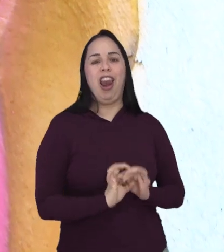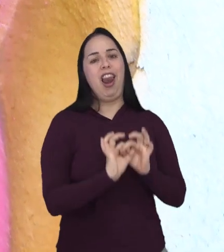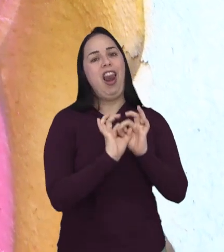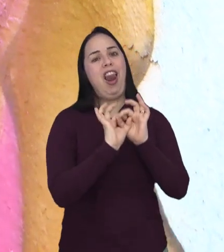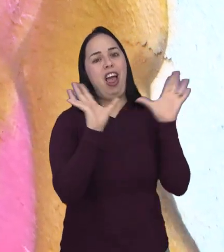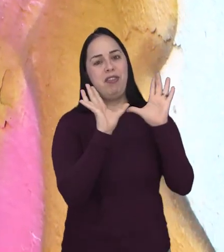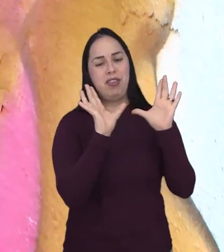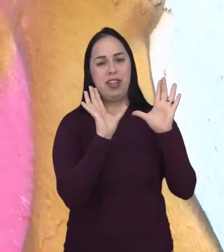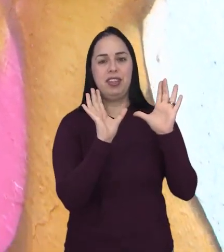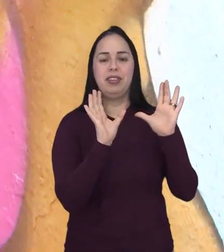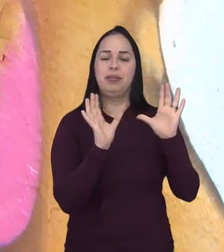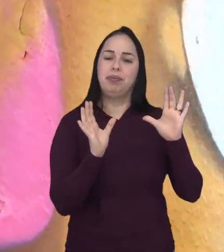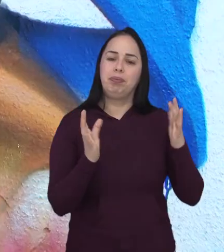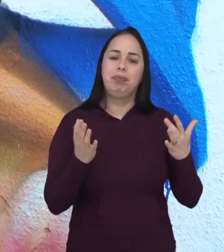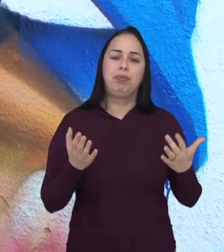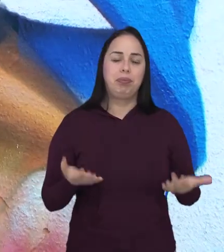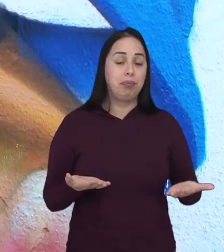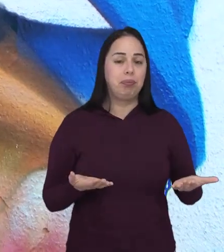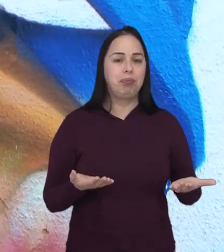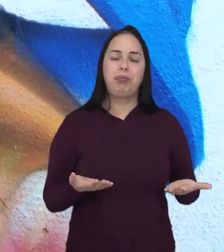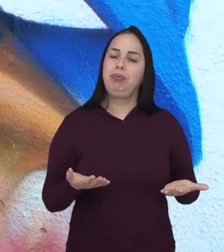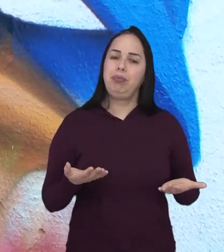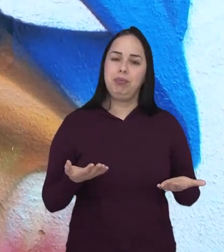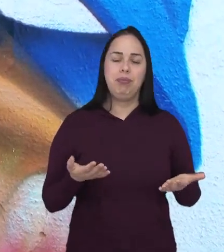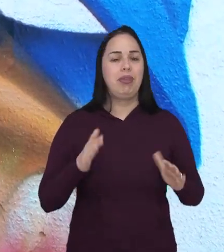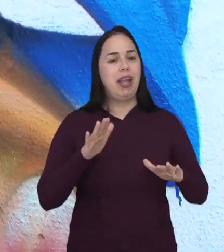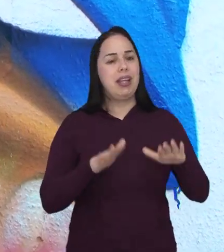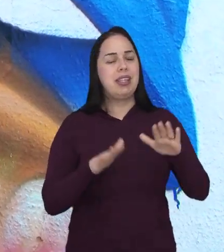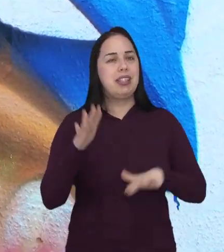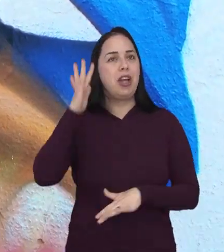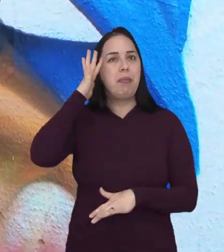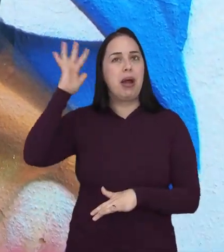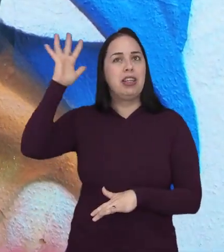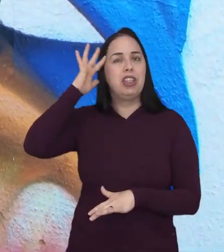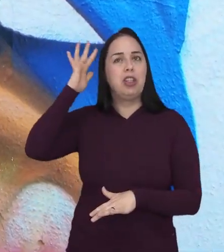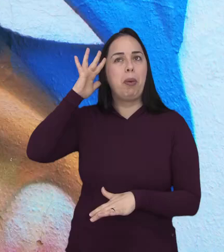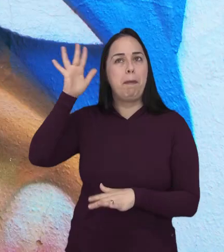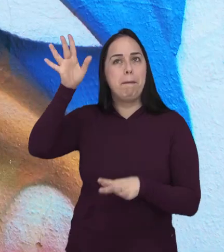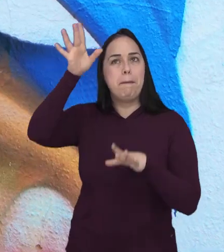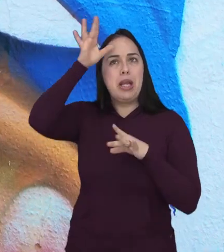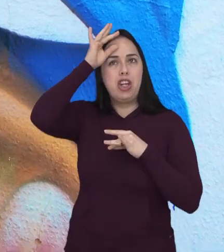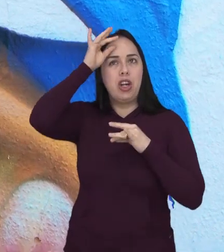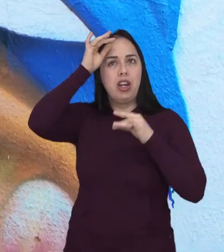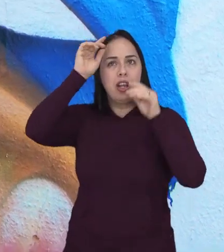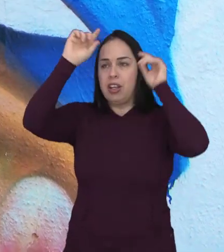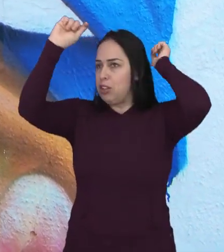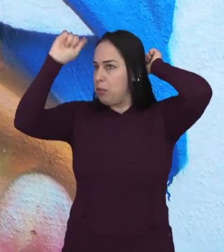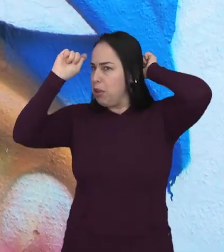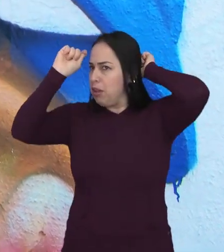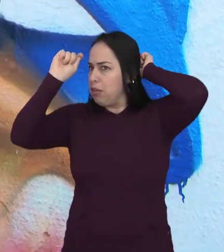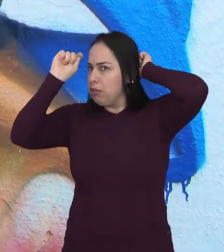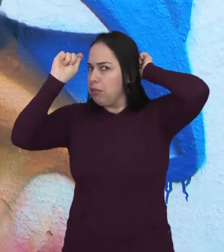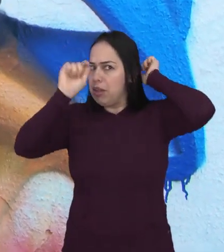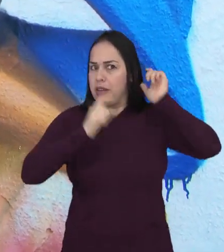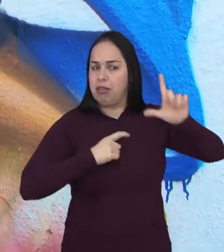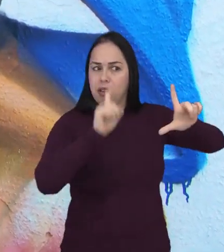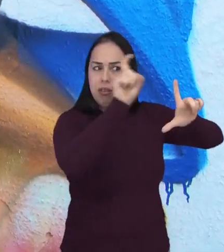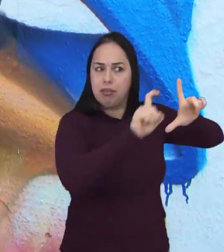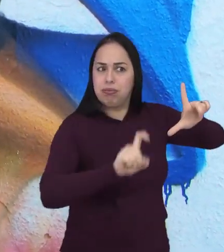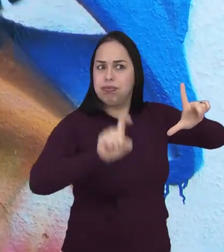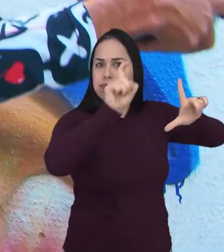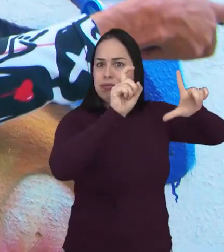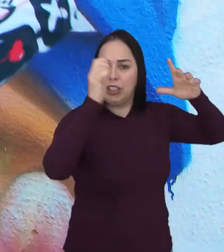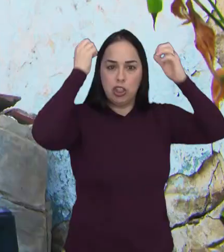desenvolvendo de acordo com os traços ali. Então, às vezes eu imaginei em fazer um personagem de boné e de repente ele tá de